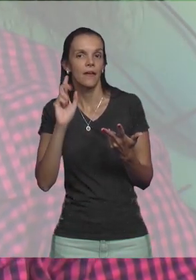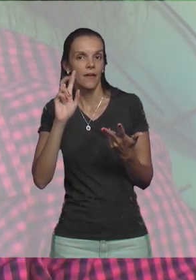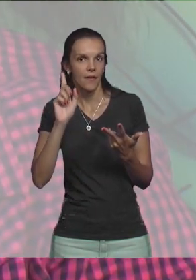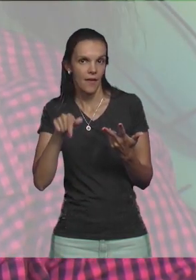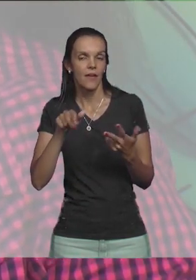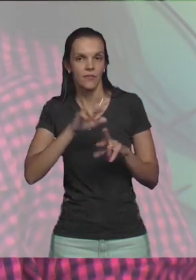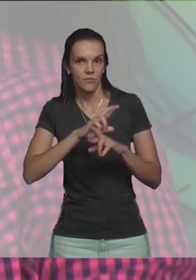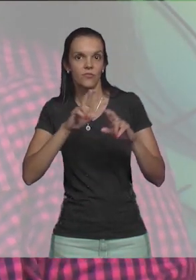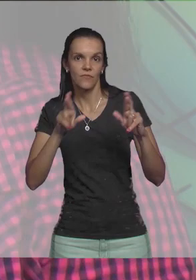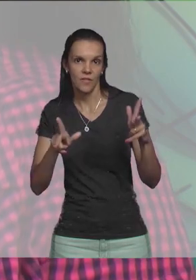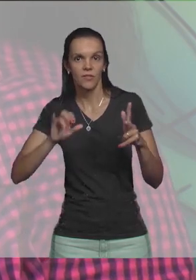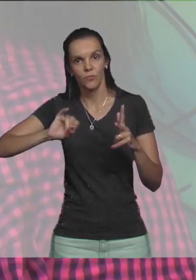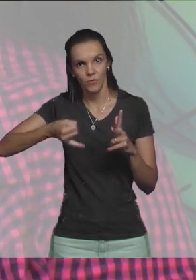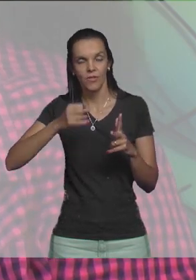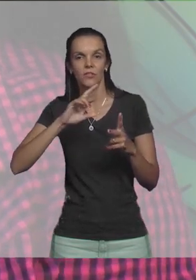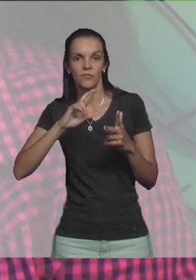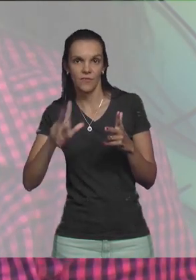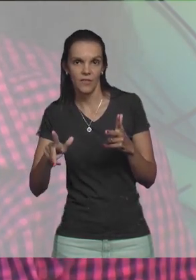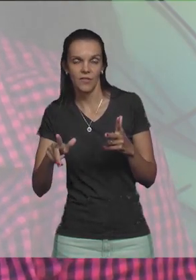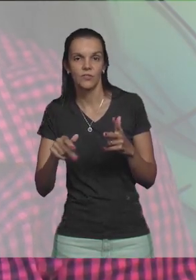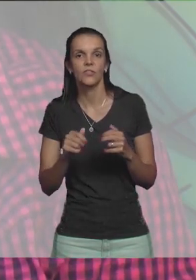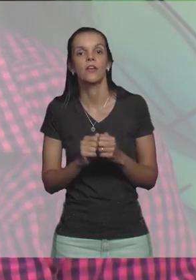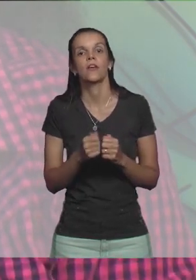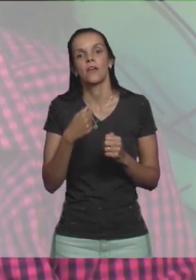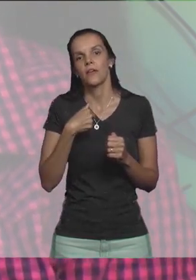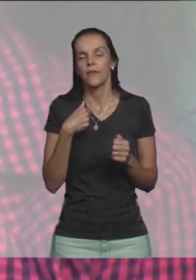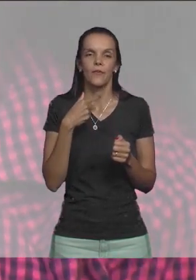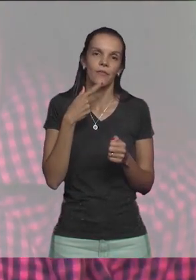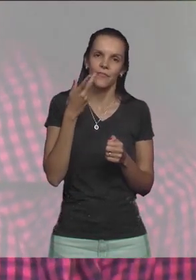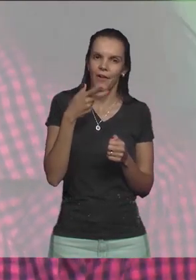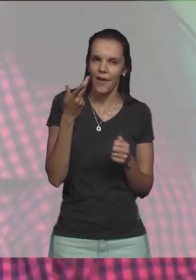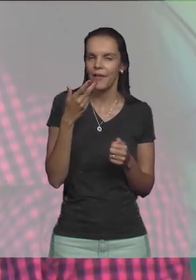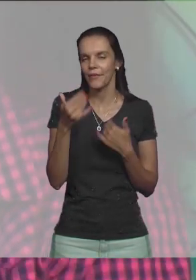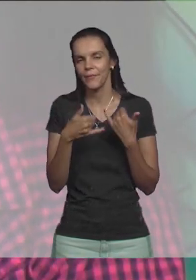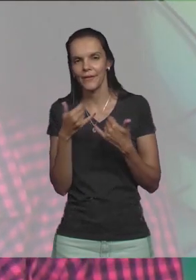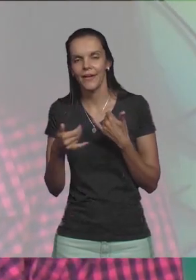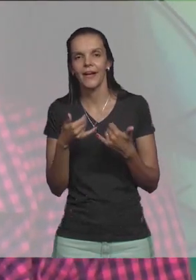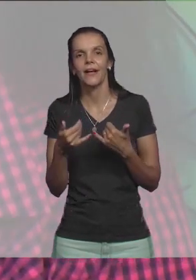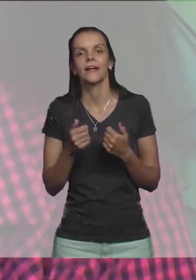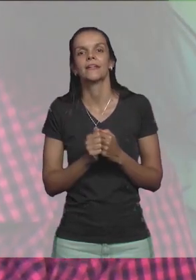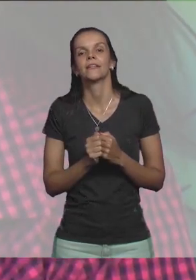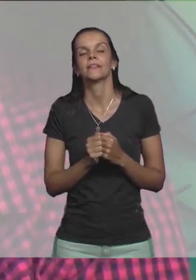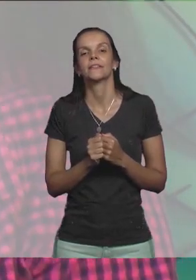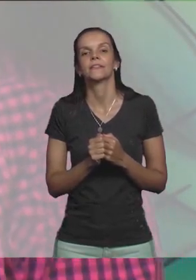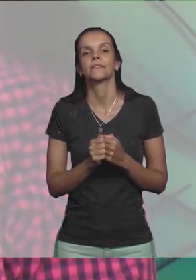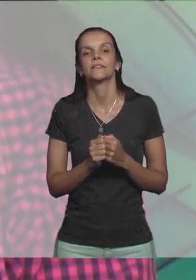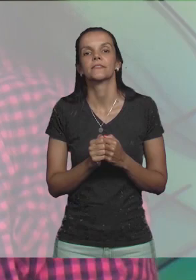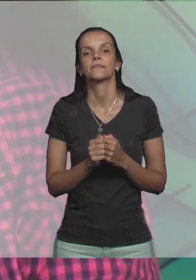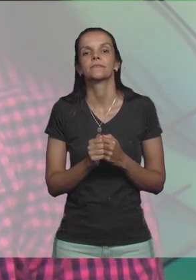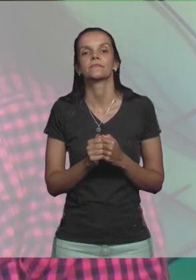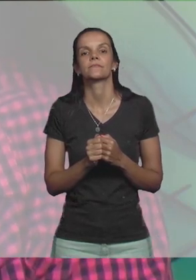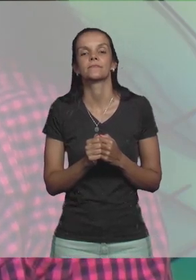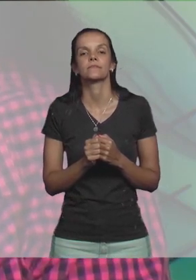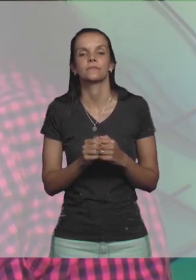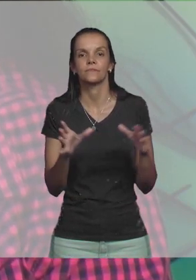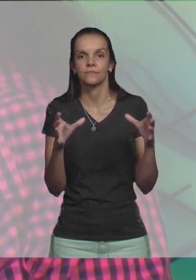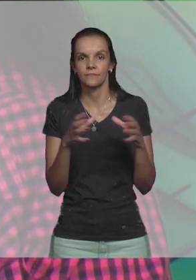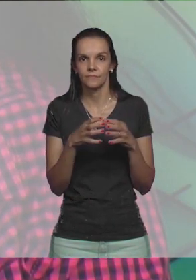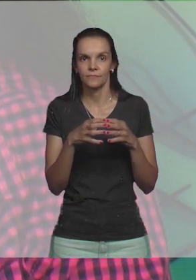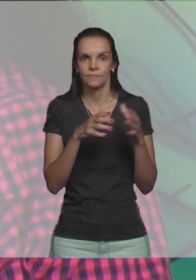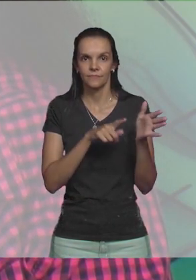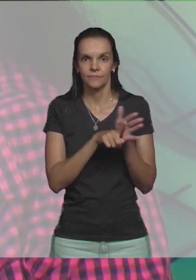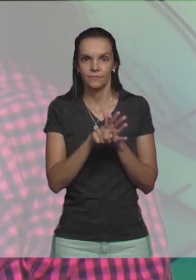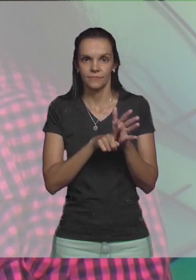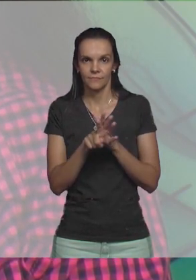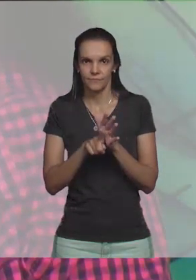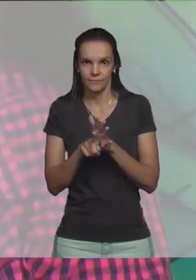é. Então, a oportunidade é diferente. Eu costumo brincar, que a gente estava falando nas rodas de conversa, e a gente brinca aqui muito no grupo de